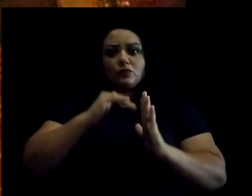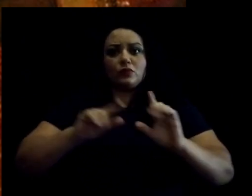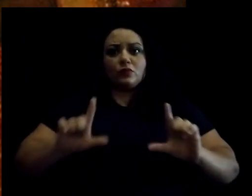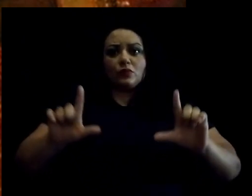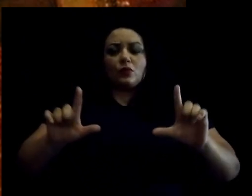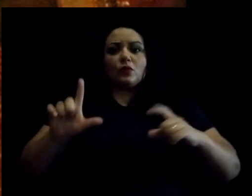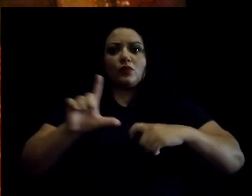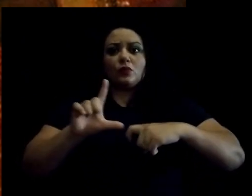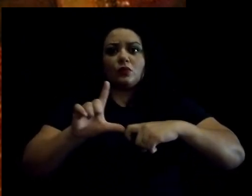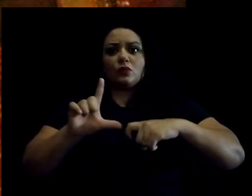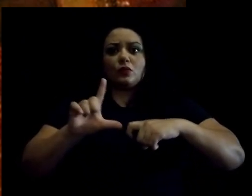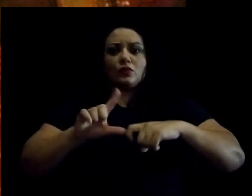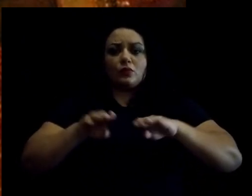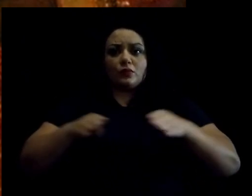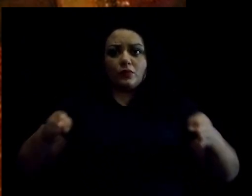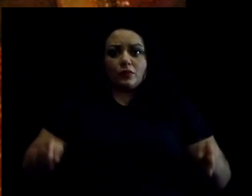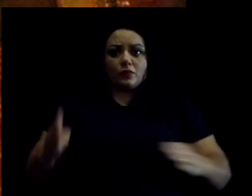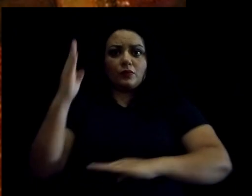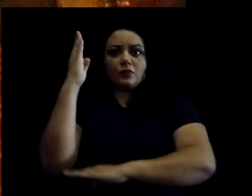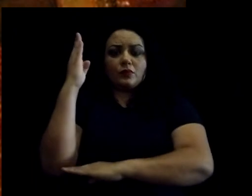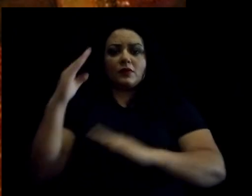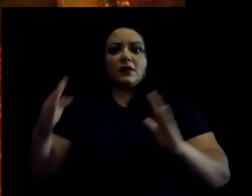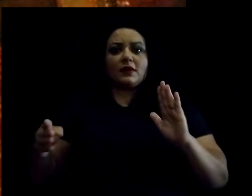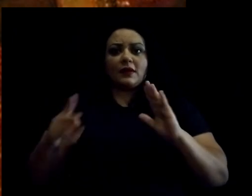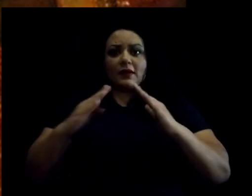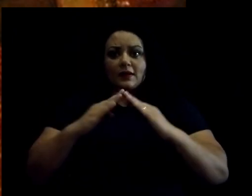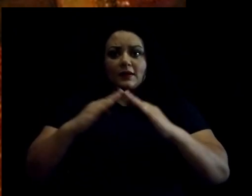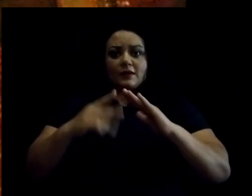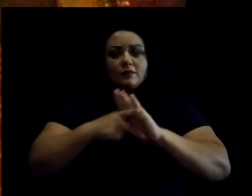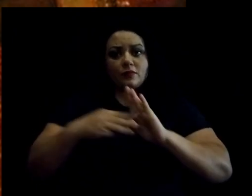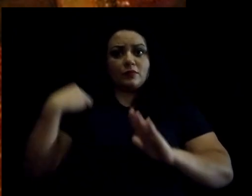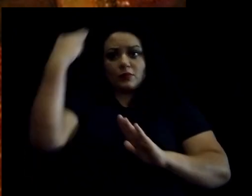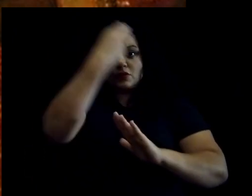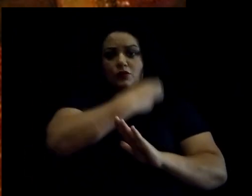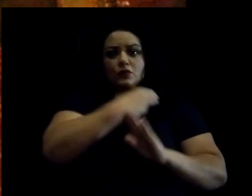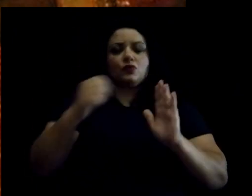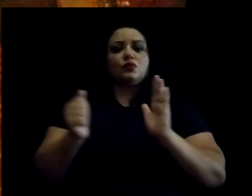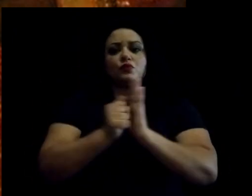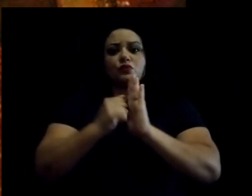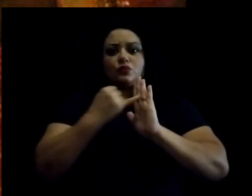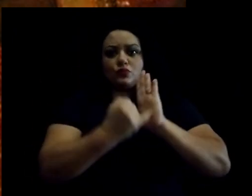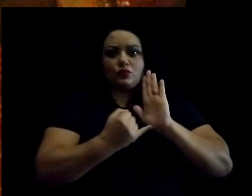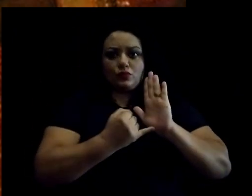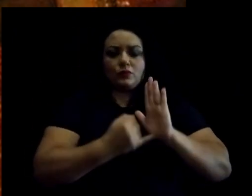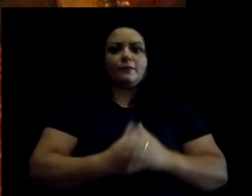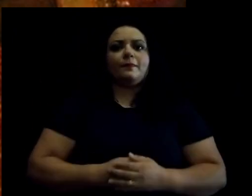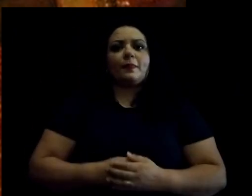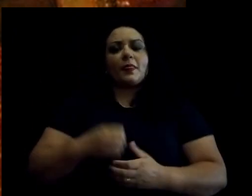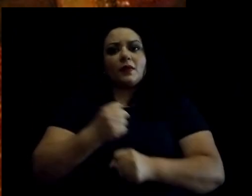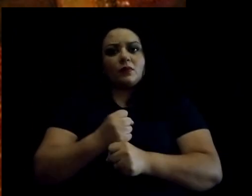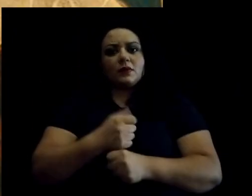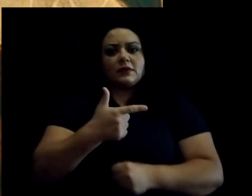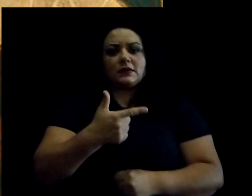fora pintado por São Lucas sobre uma mesa de cedro na casa de Maria e José. No ano de